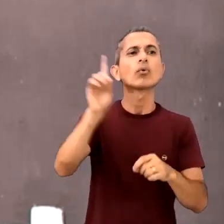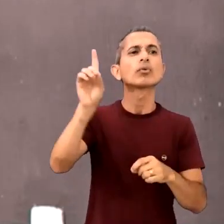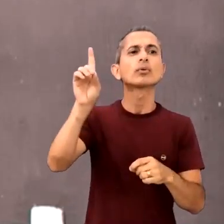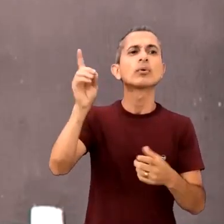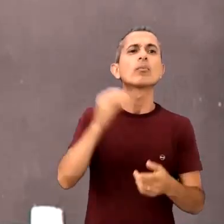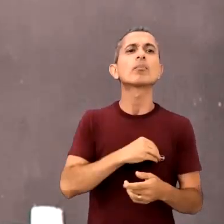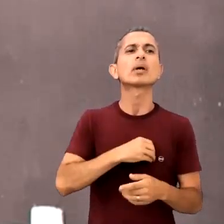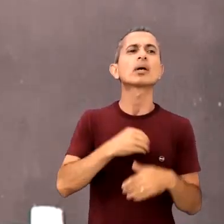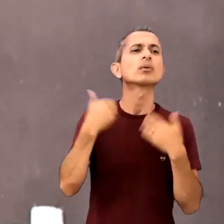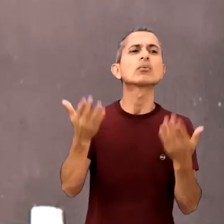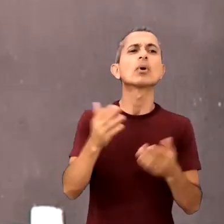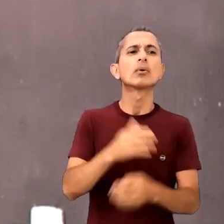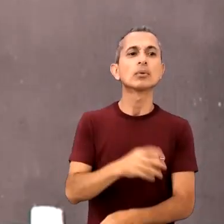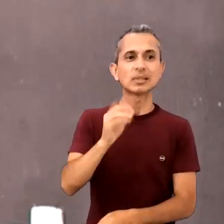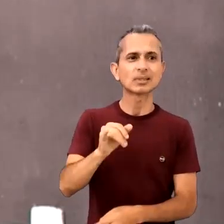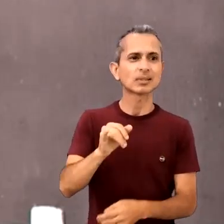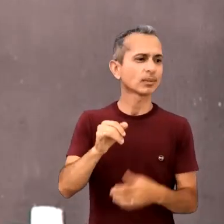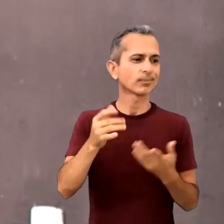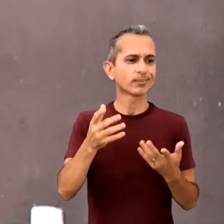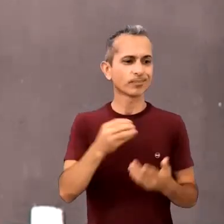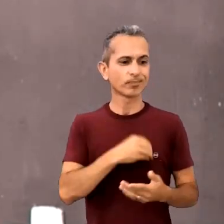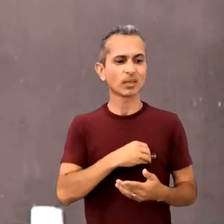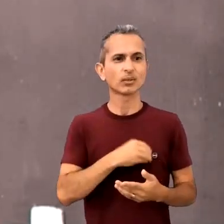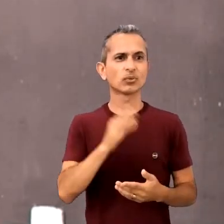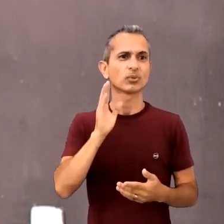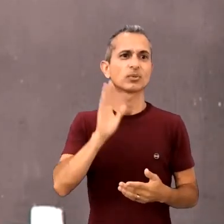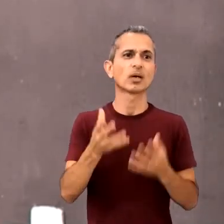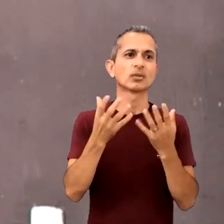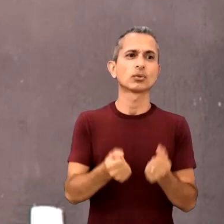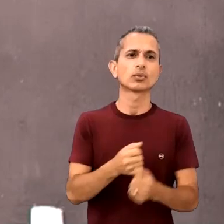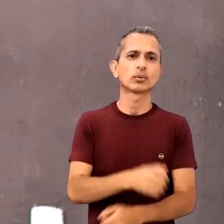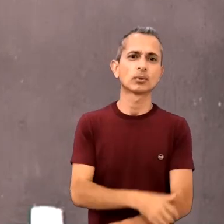que pecado? Se ele já está entregue àquilo.